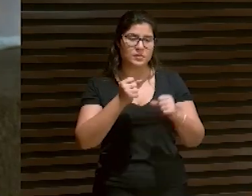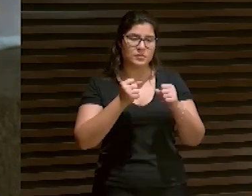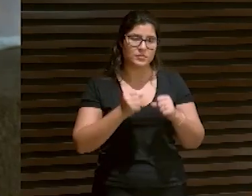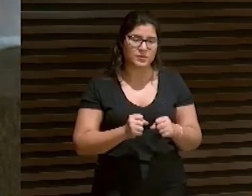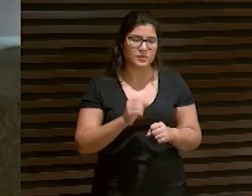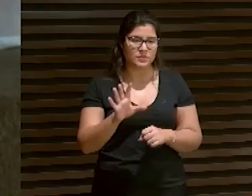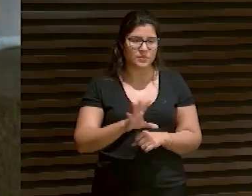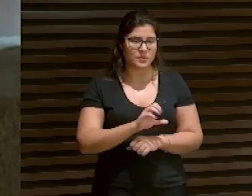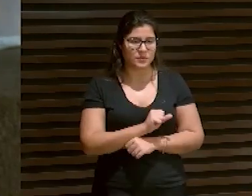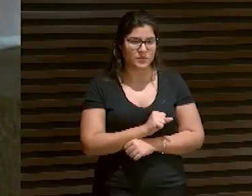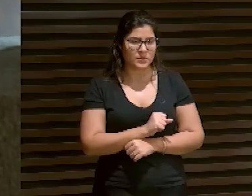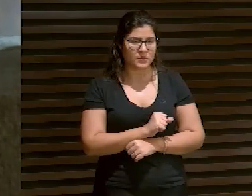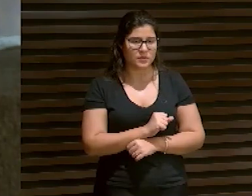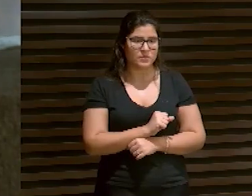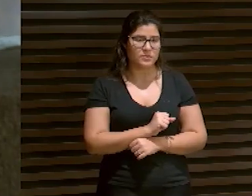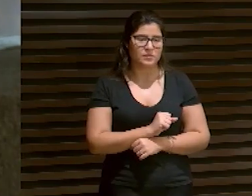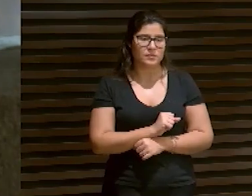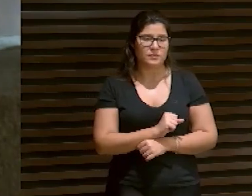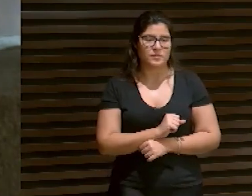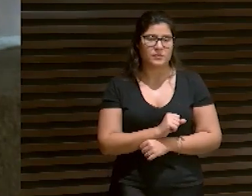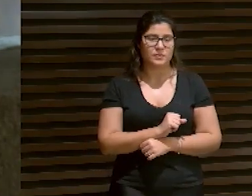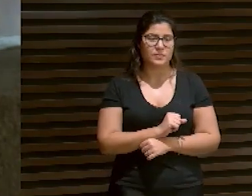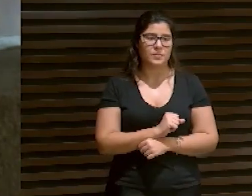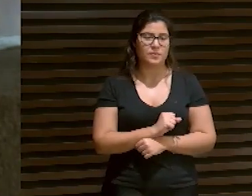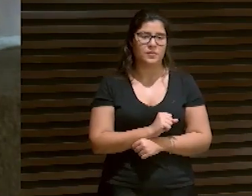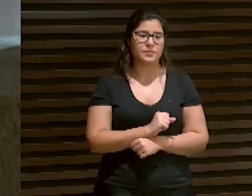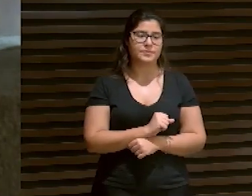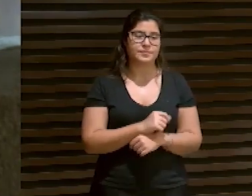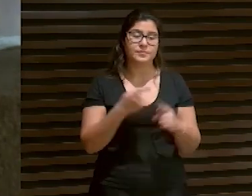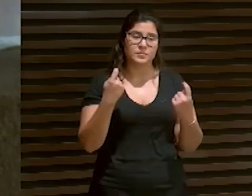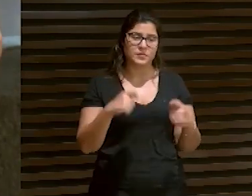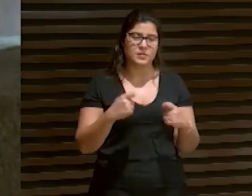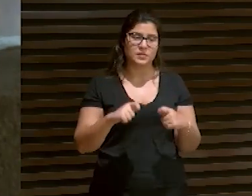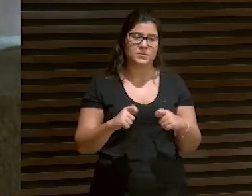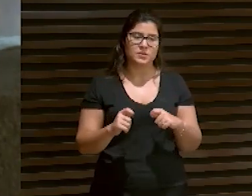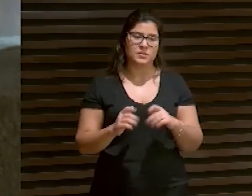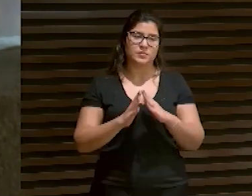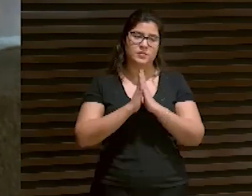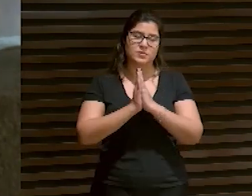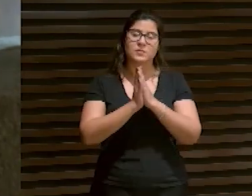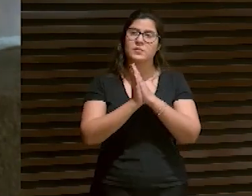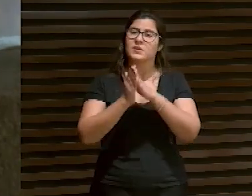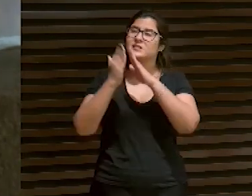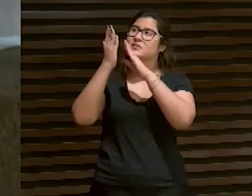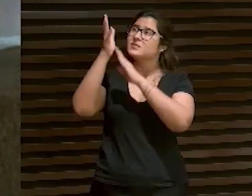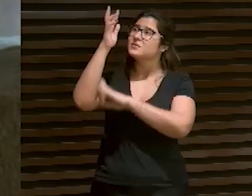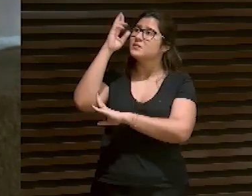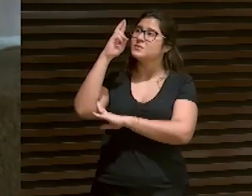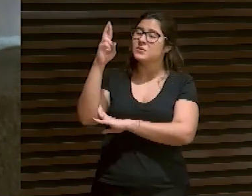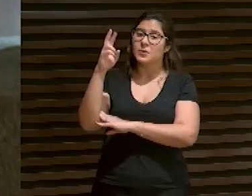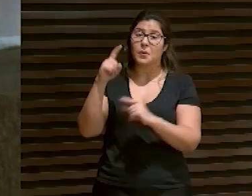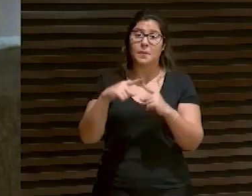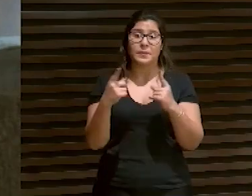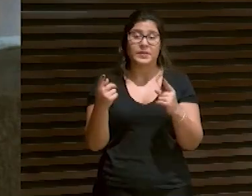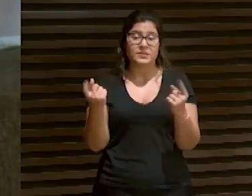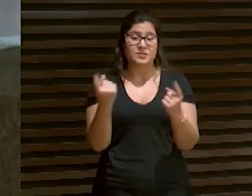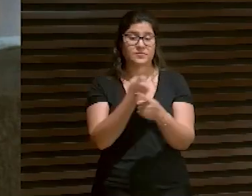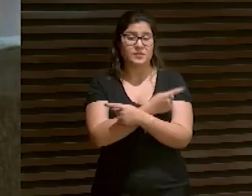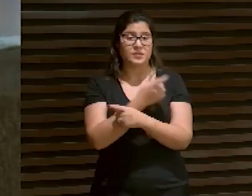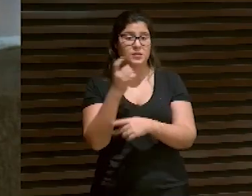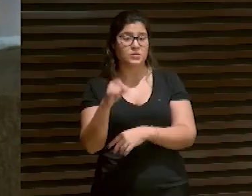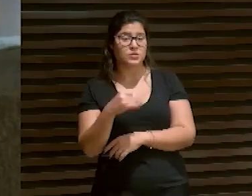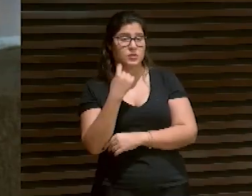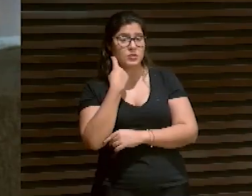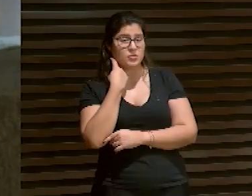Ele. Temos que nos colocar perante o Senhor. Mas diferente de Jonas, porque Jonas ele fez isso de